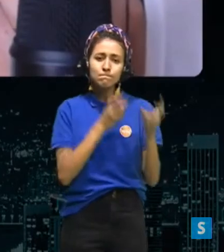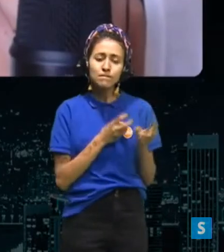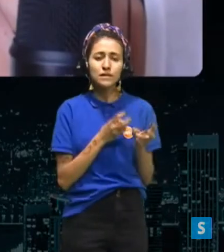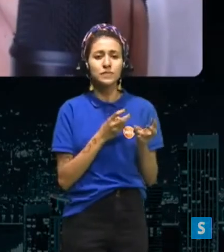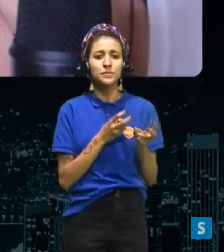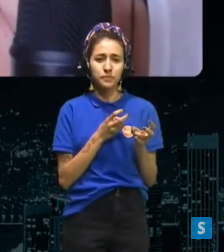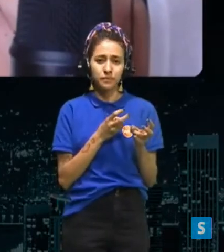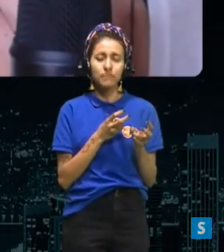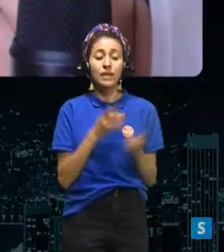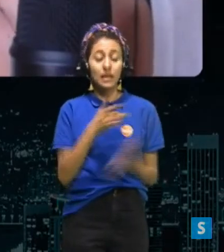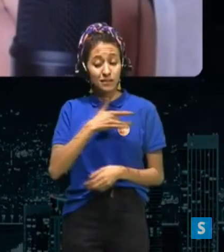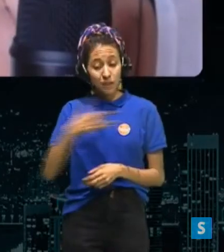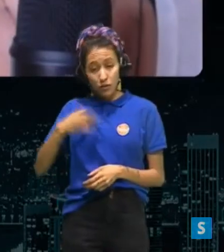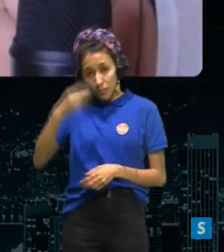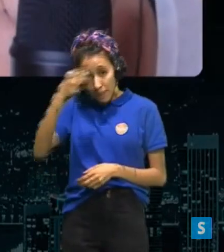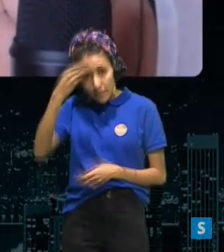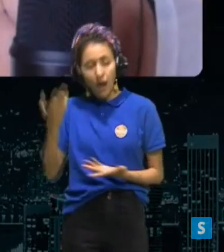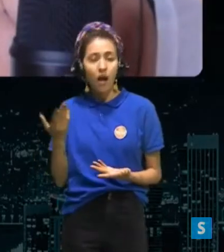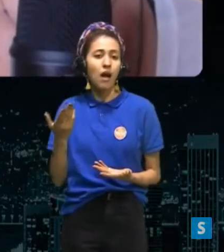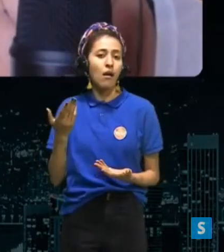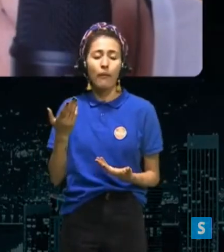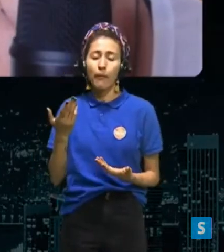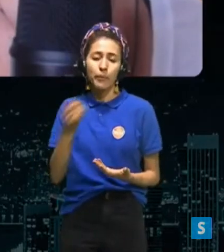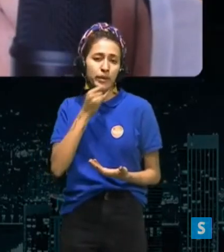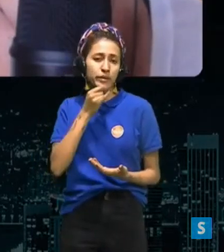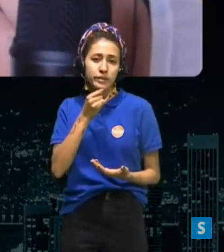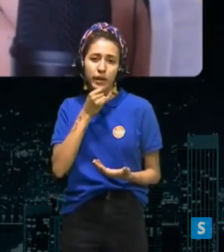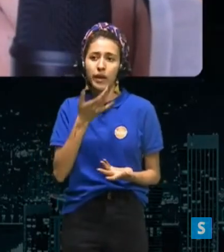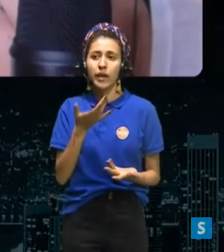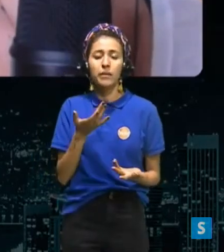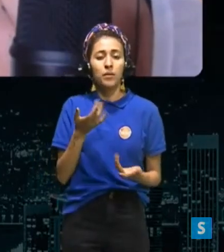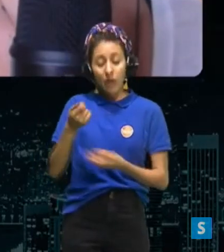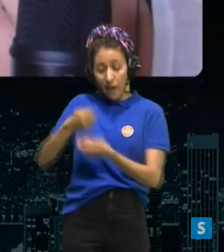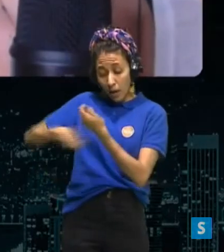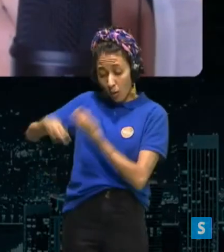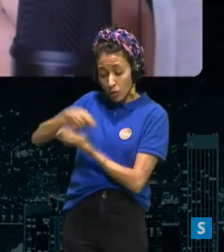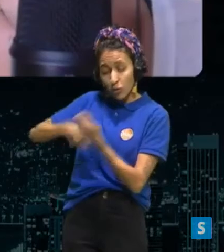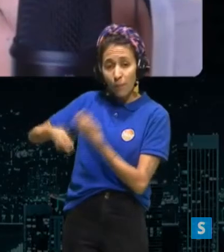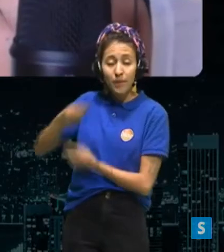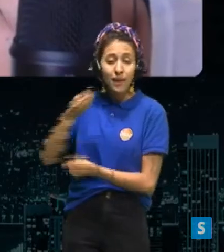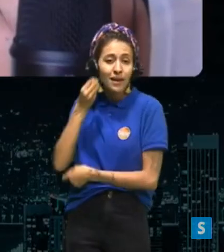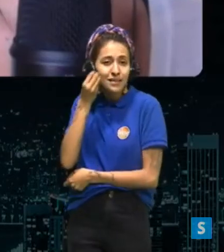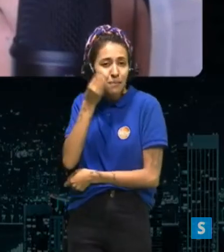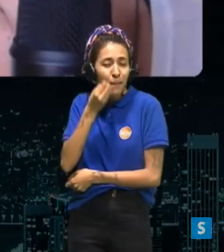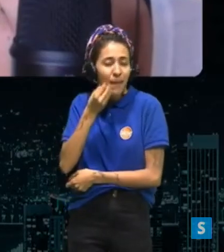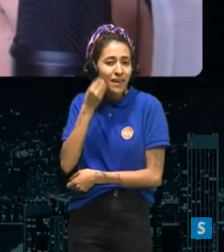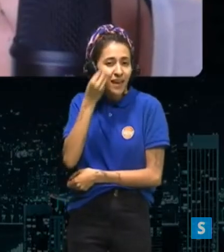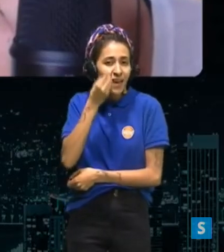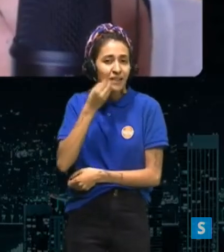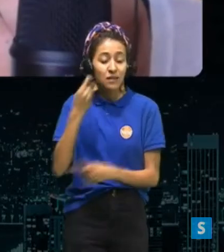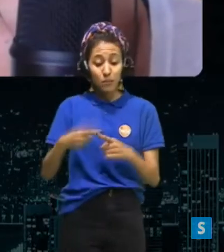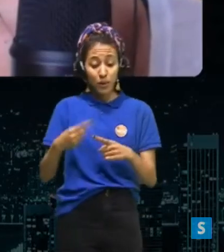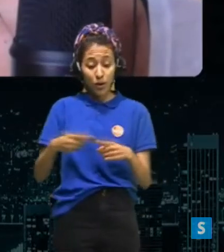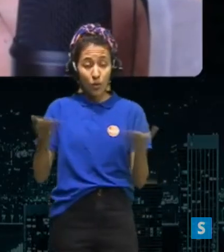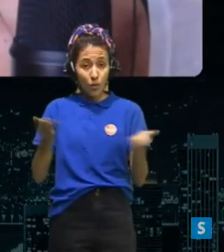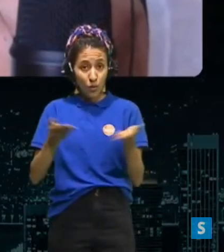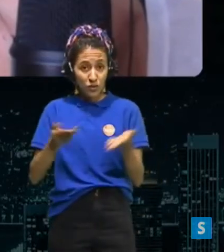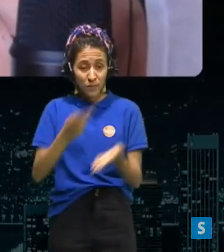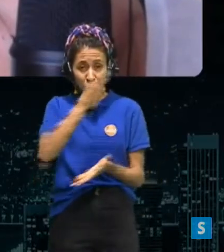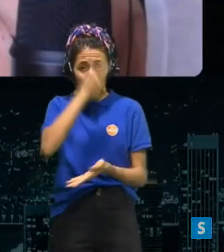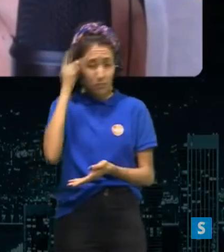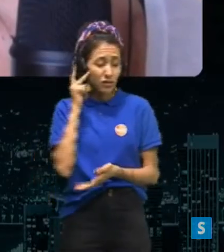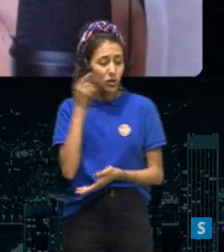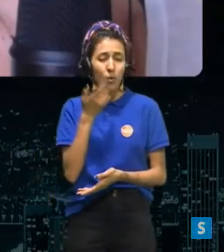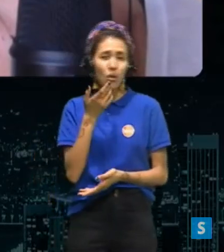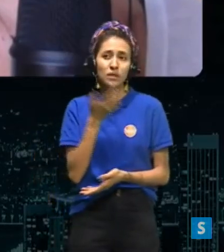a saúde mental a economia da experiência Hoje em dia as pessoas têm menos